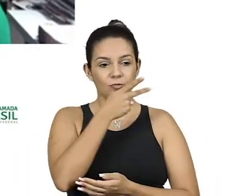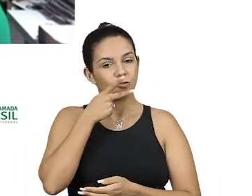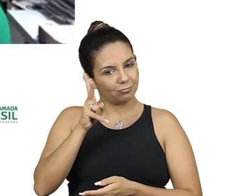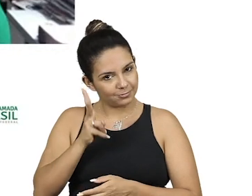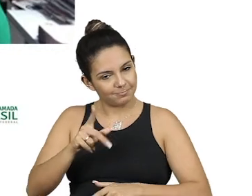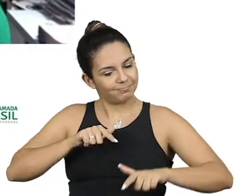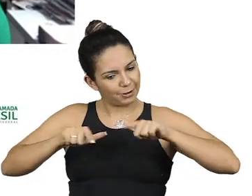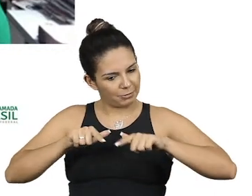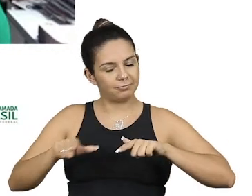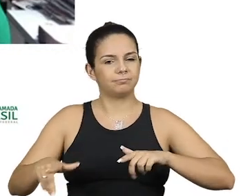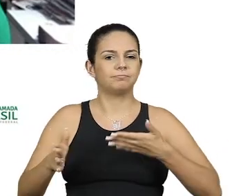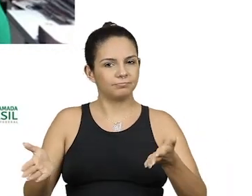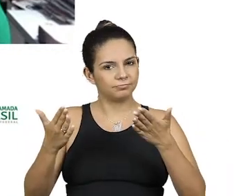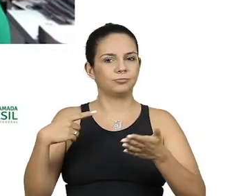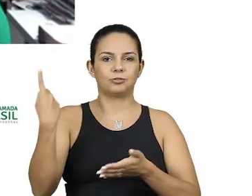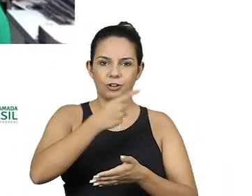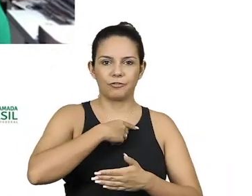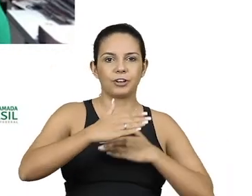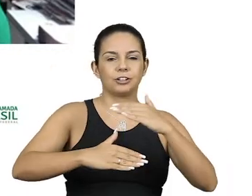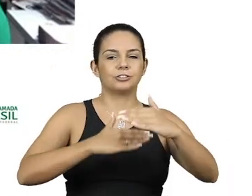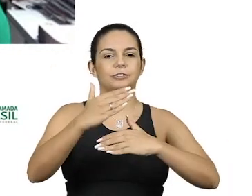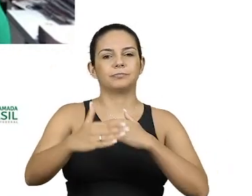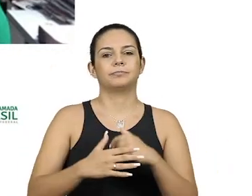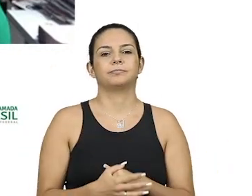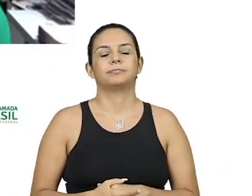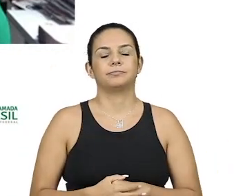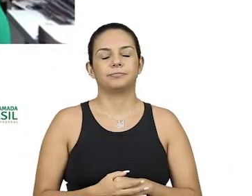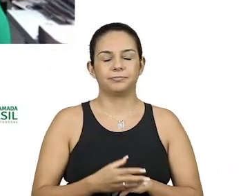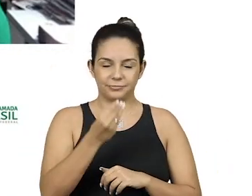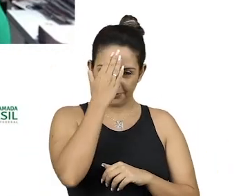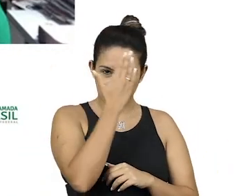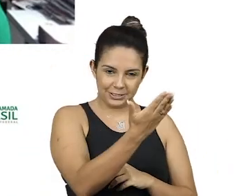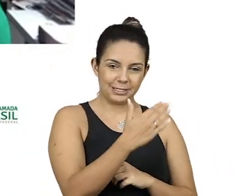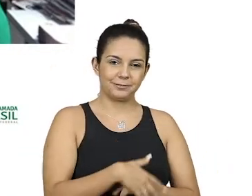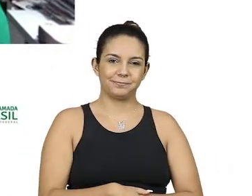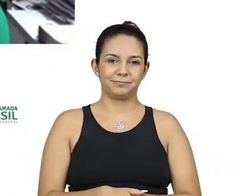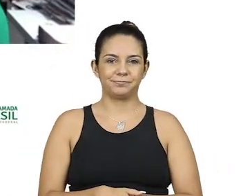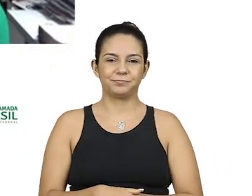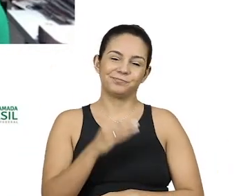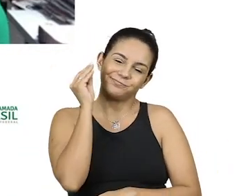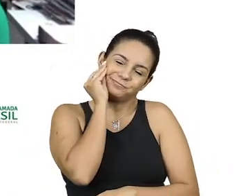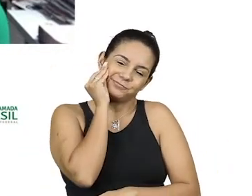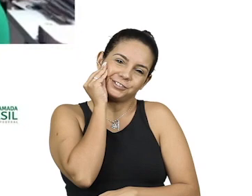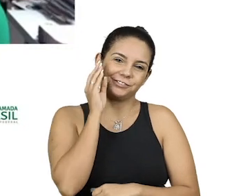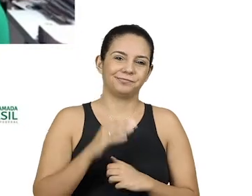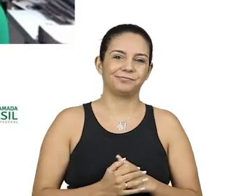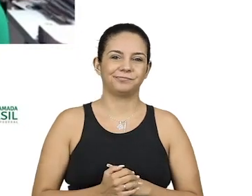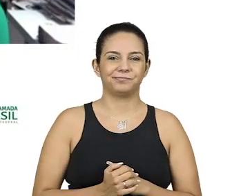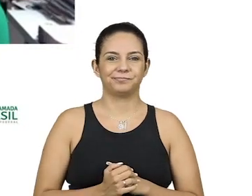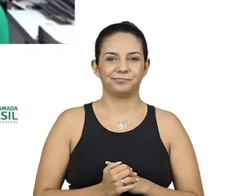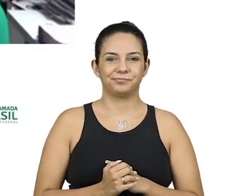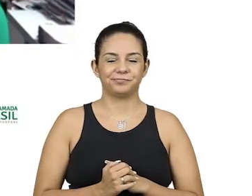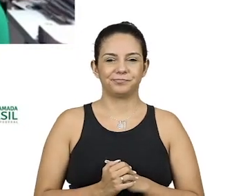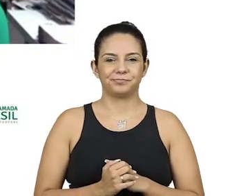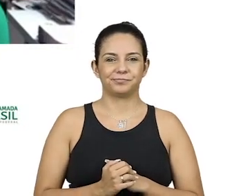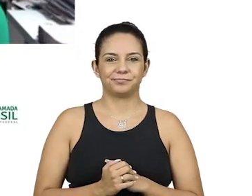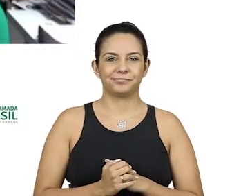esse ritmo e vamos em frente. Muito obrigado, Marina. Um beijo. Beijo.